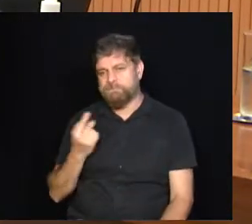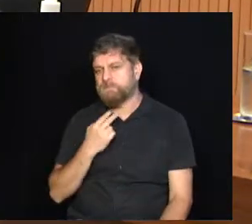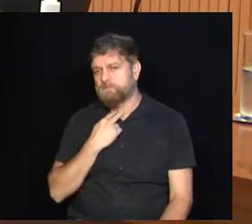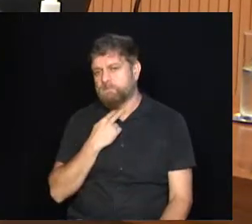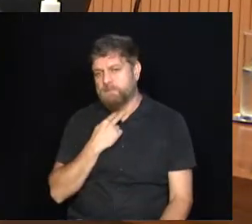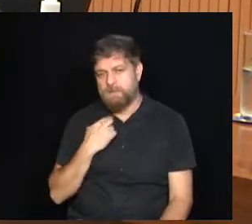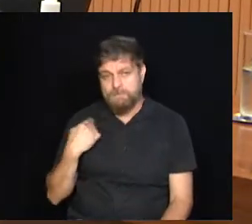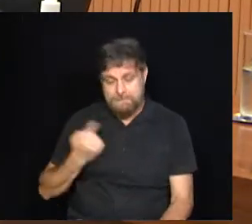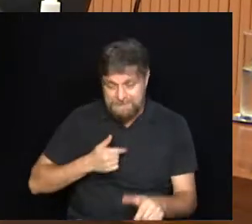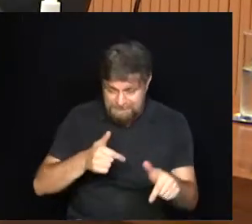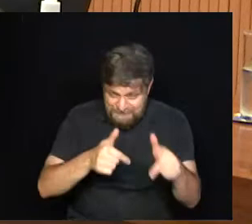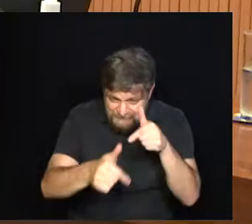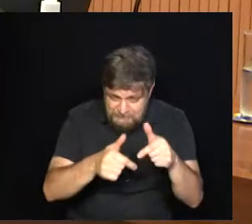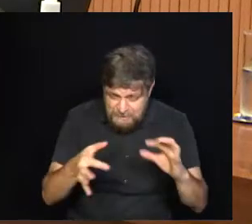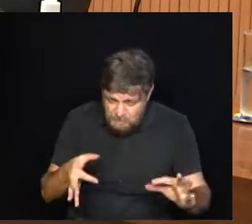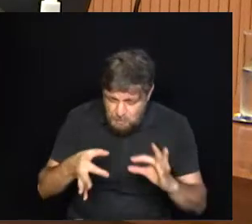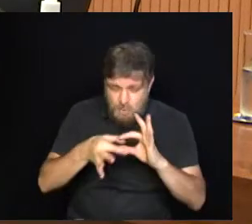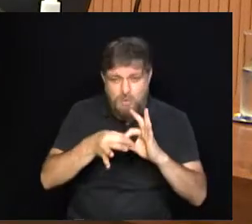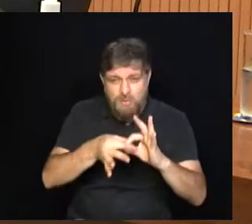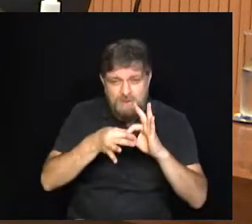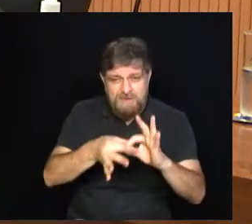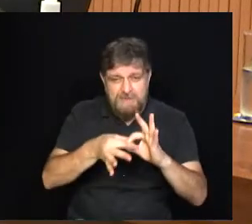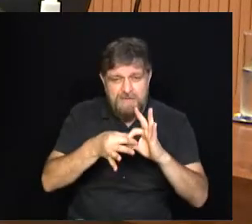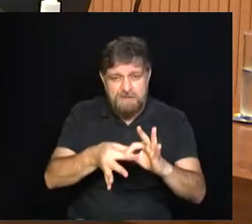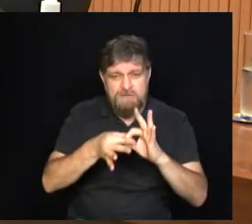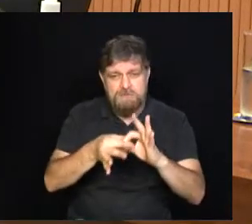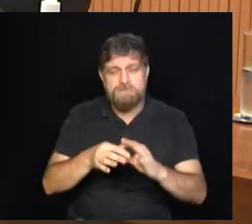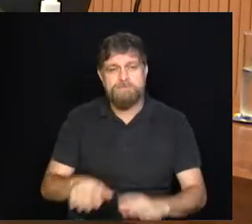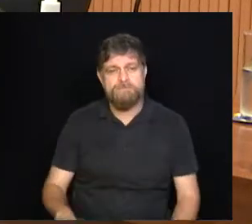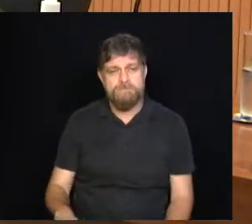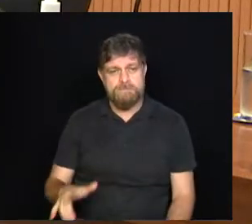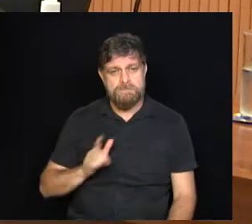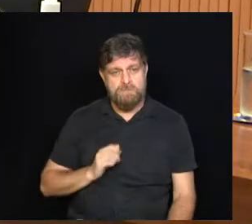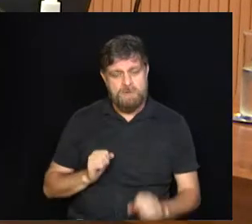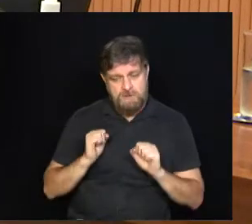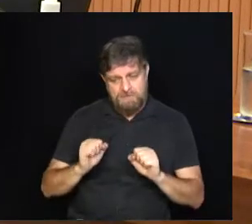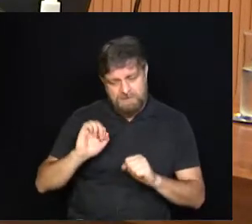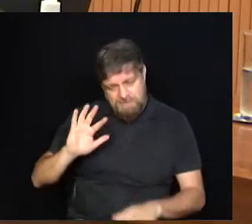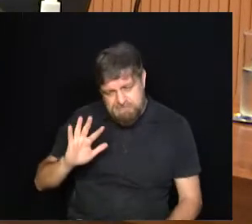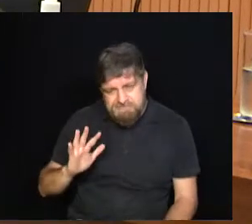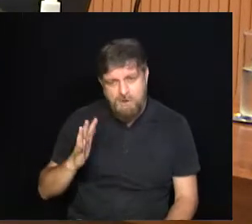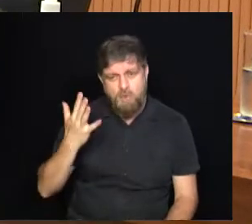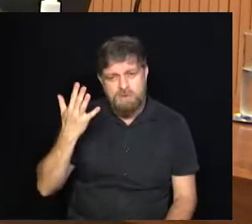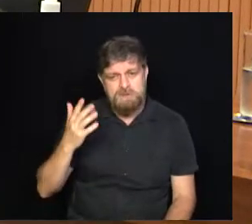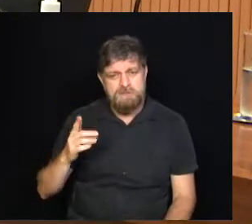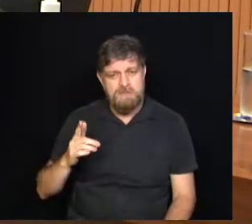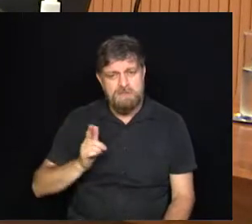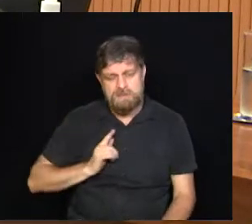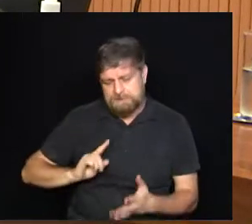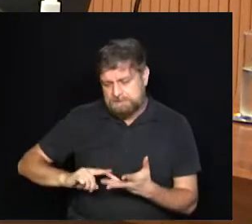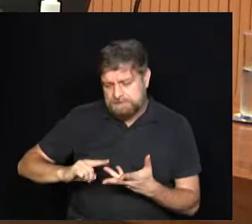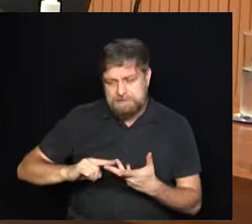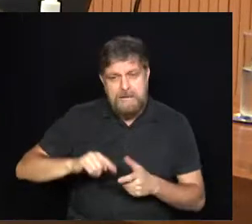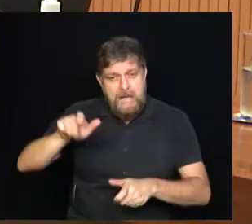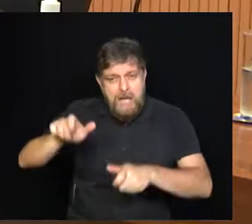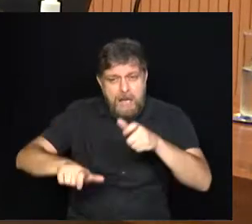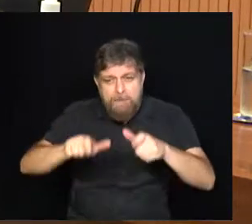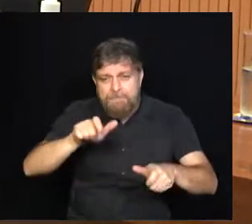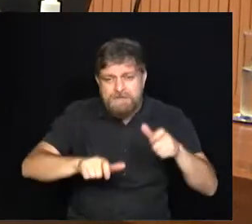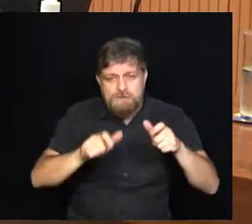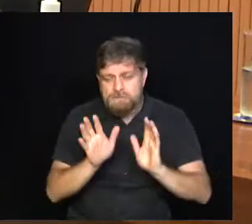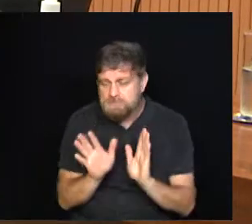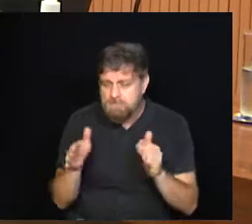né? Esse trabalho em conjunto, todos podendo realizar, todas as pessoas envolvidas com